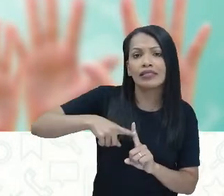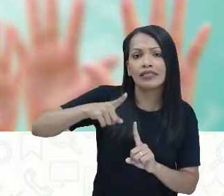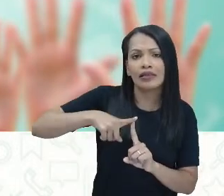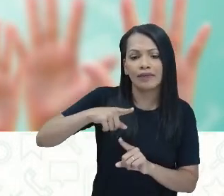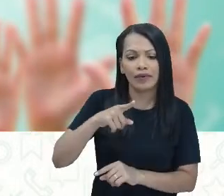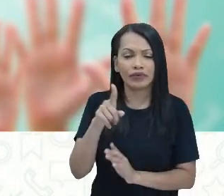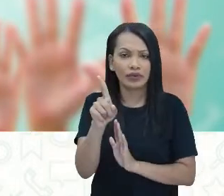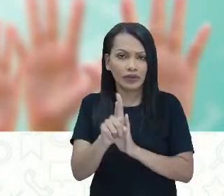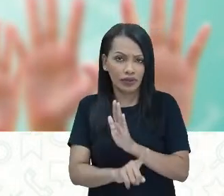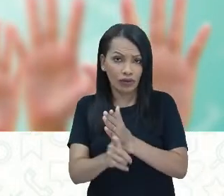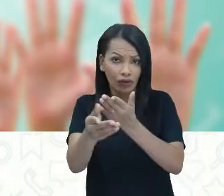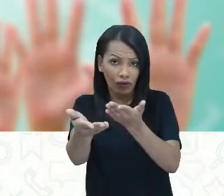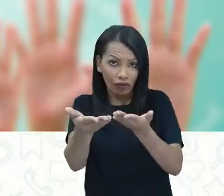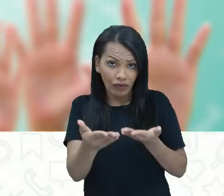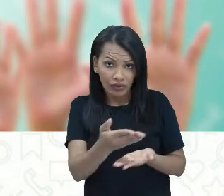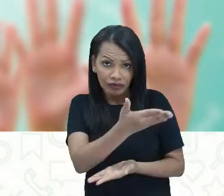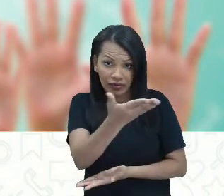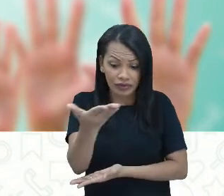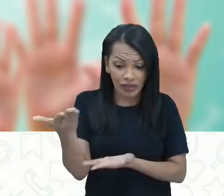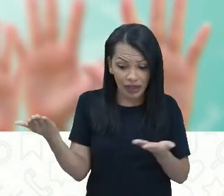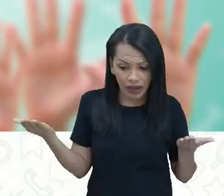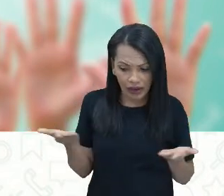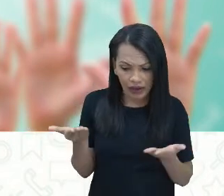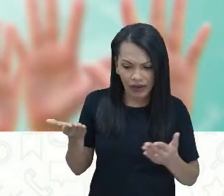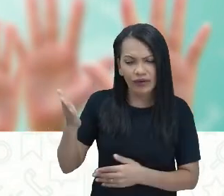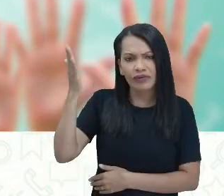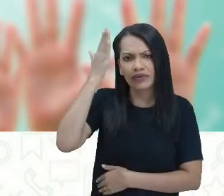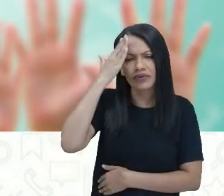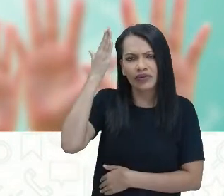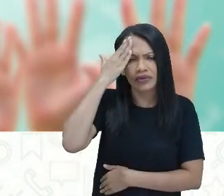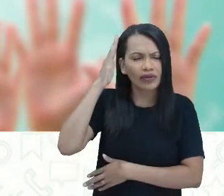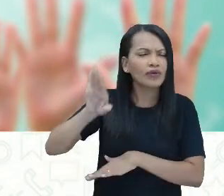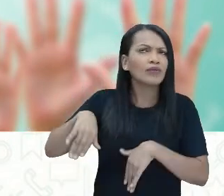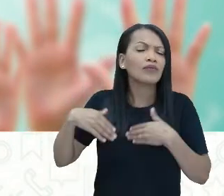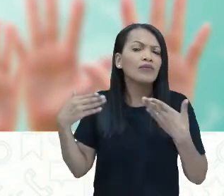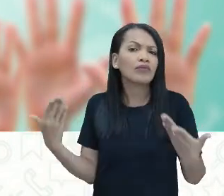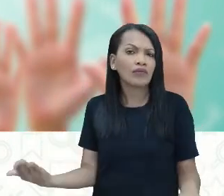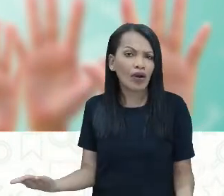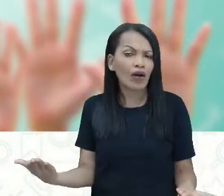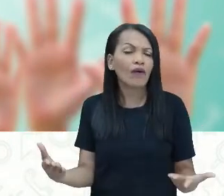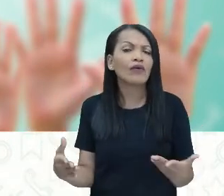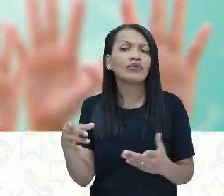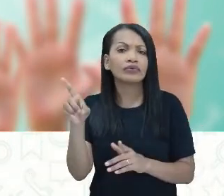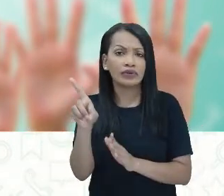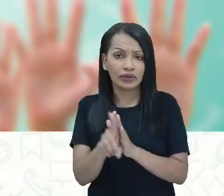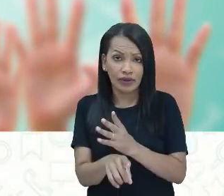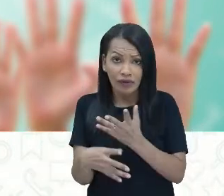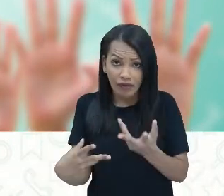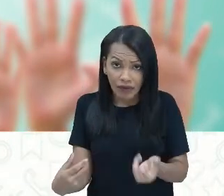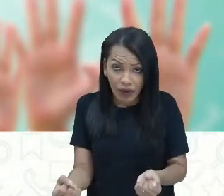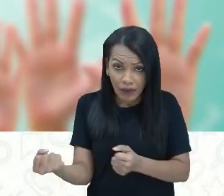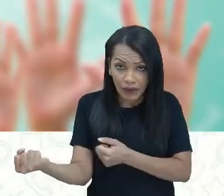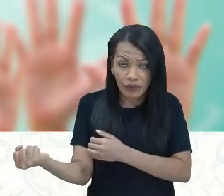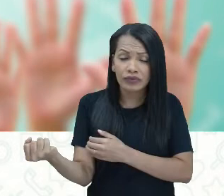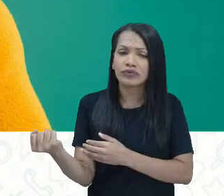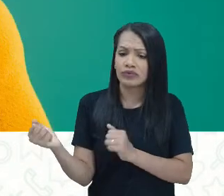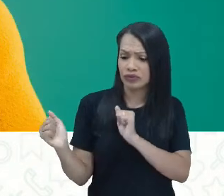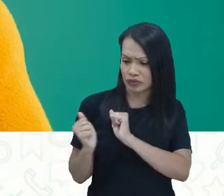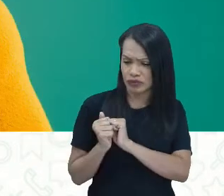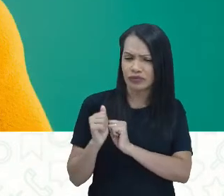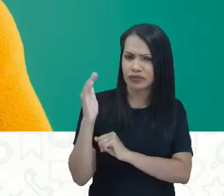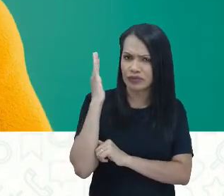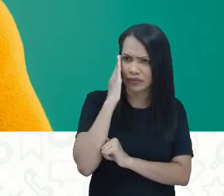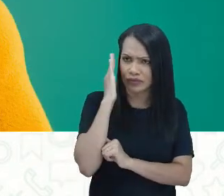Aí eu convido vocês agora a entender quais são esses direitos. Vamos lá, professor Gilson, aqui junto? Vamos embora. Vamos